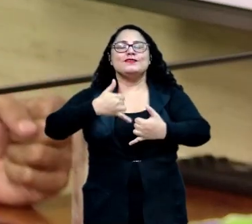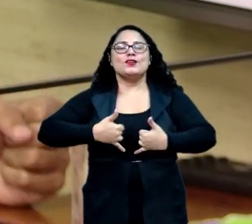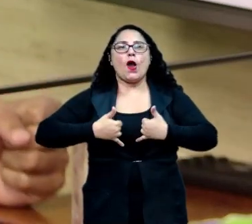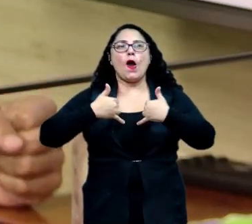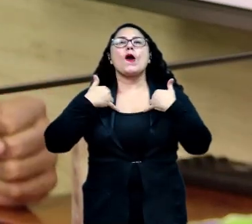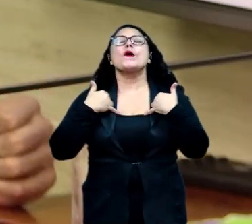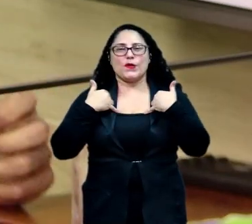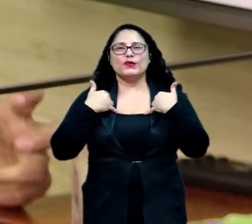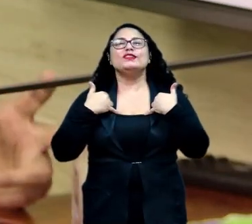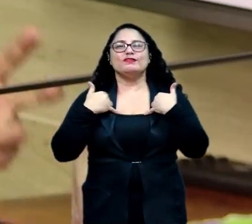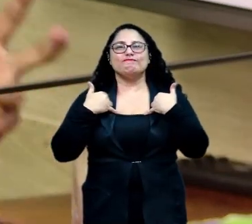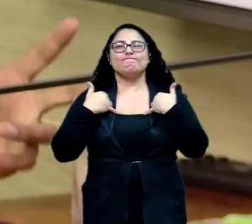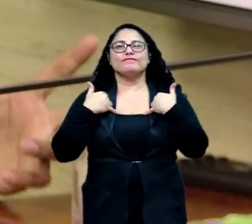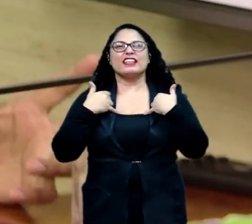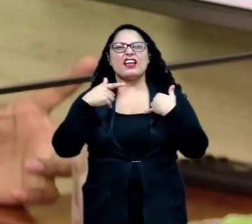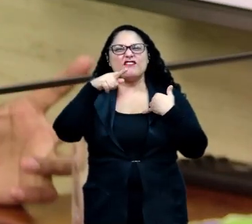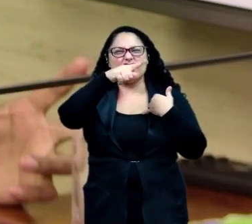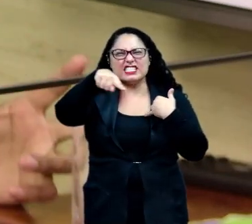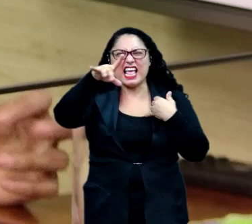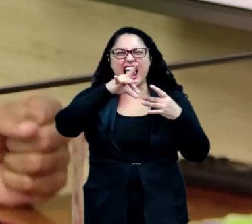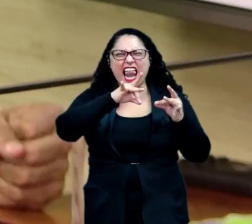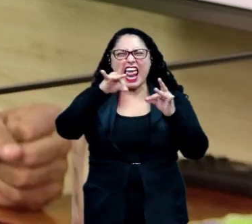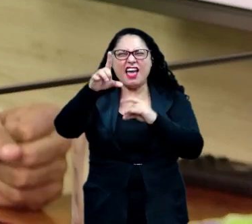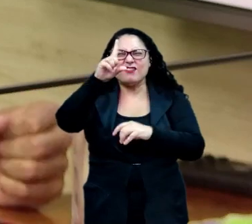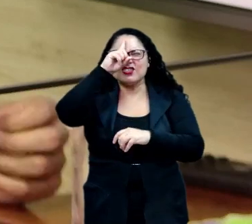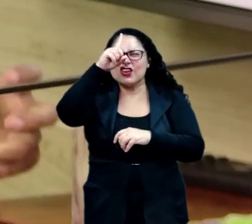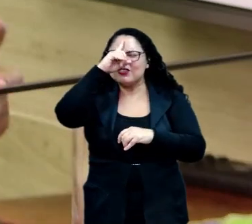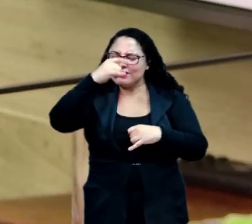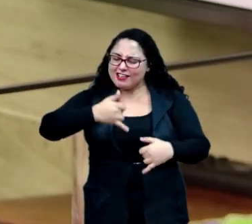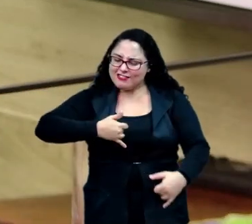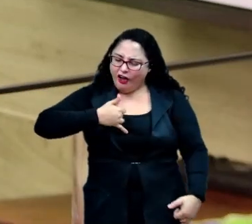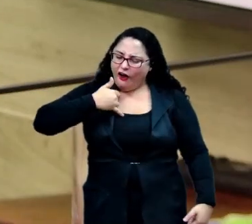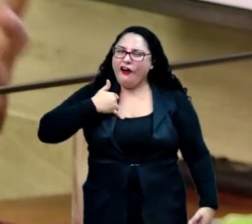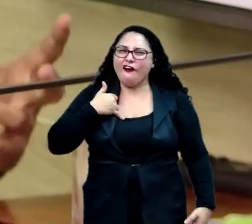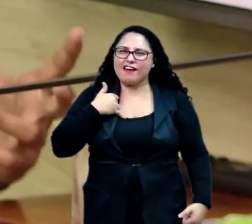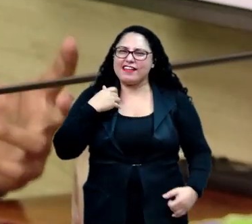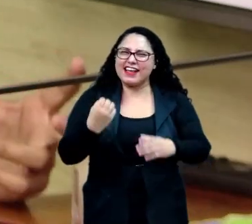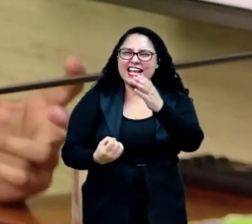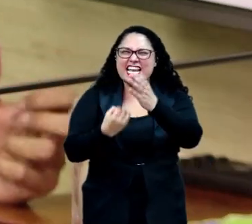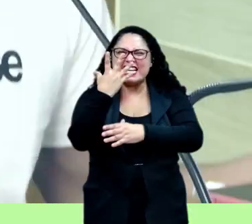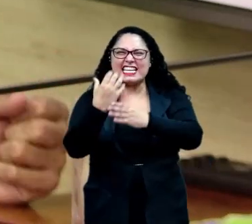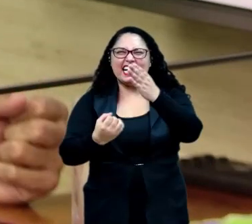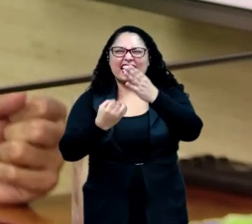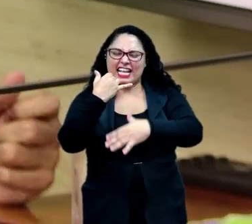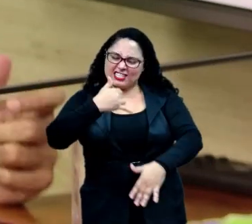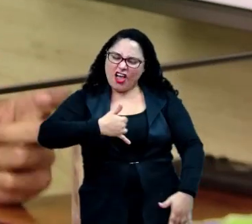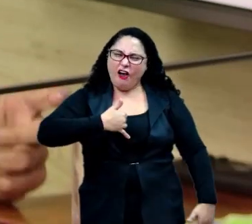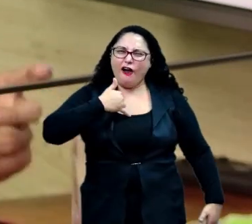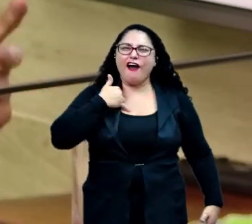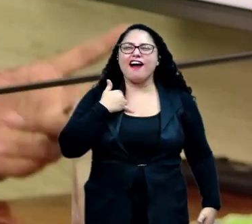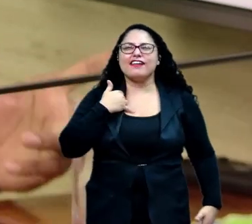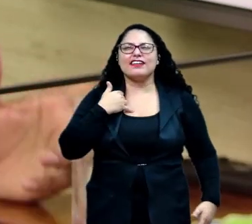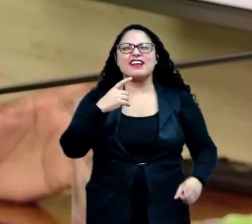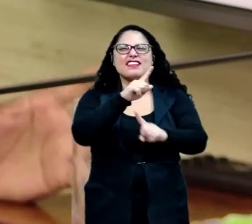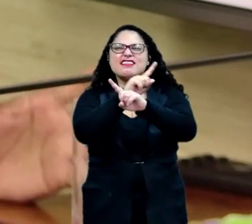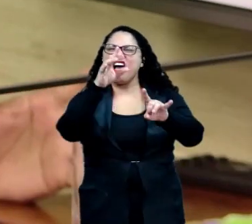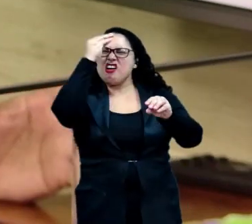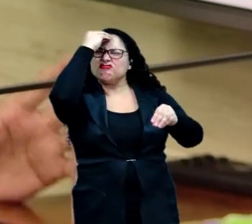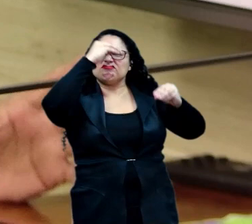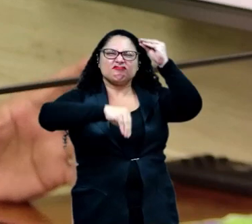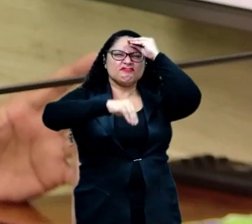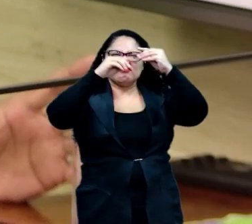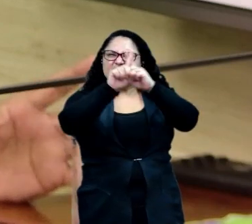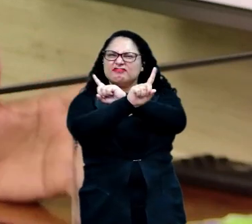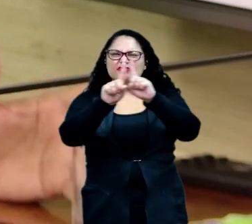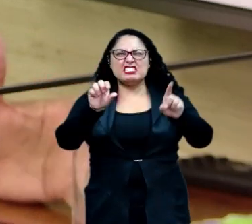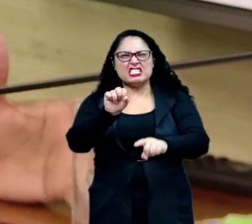orgulho. Então, carrega esse orgulho todo dia, construa esse orgulho, não desista de